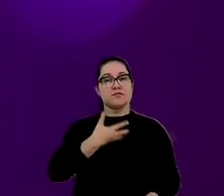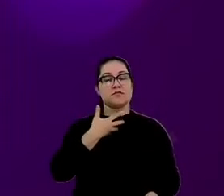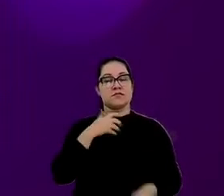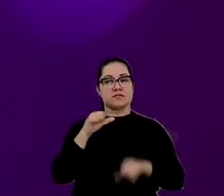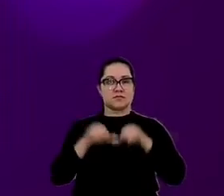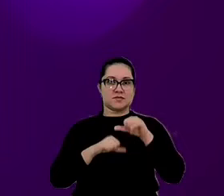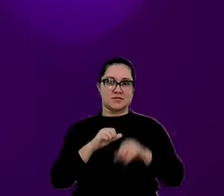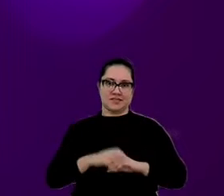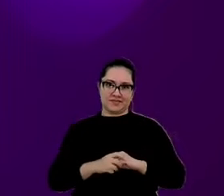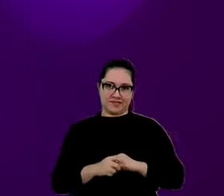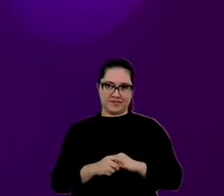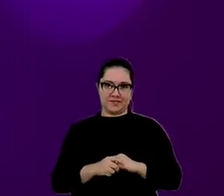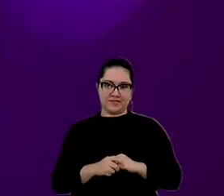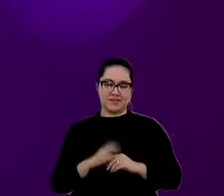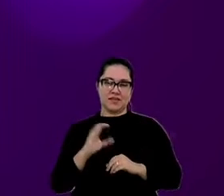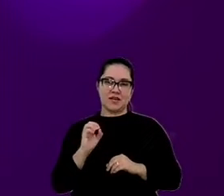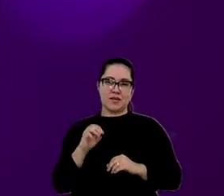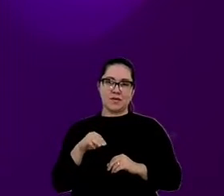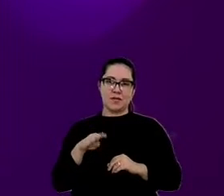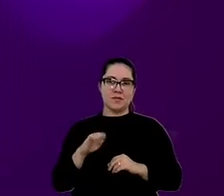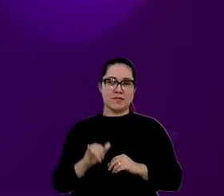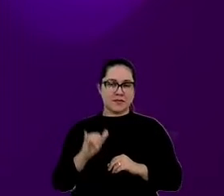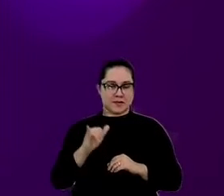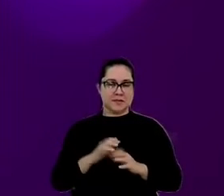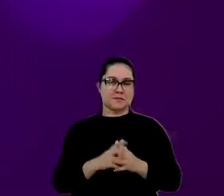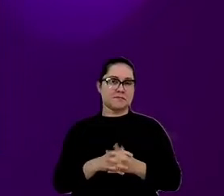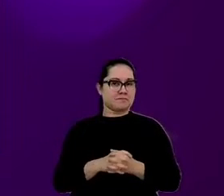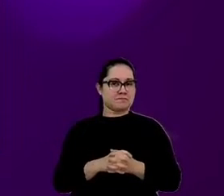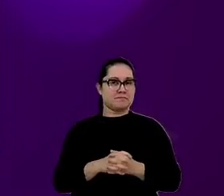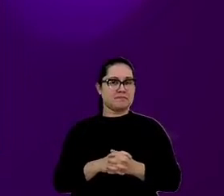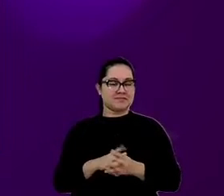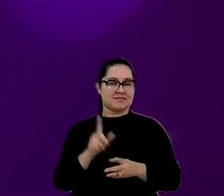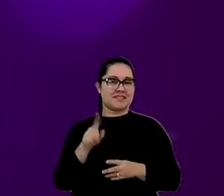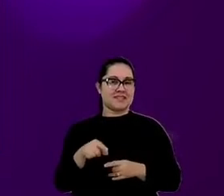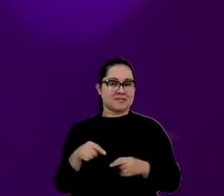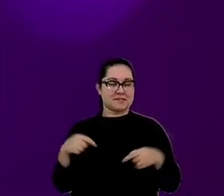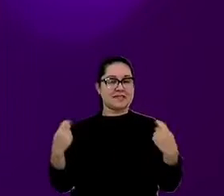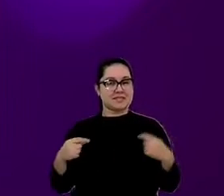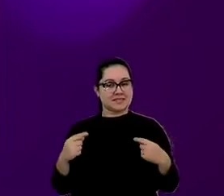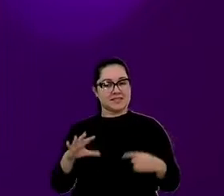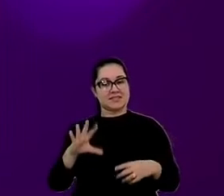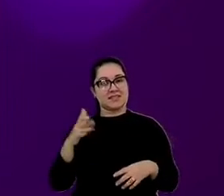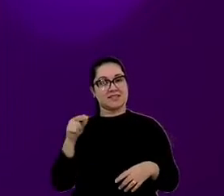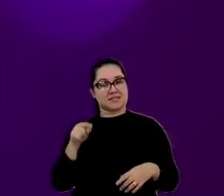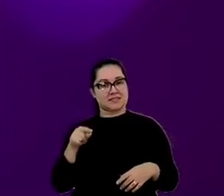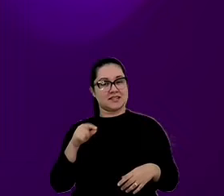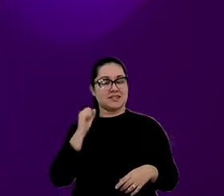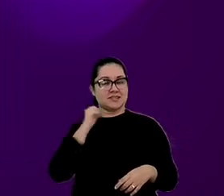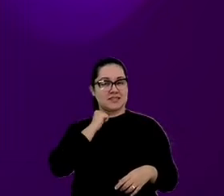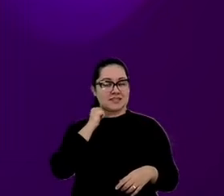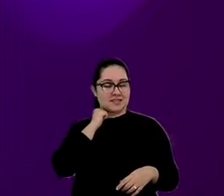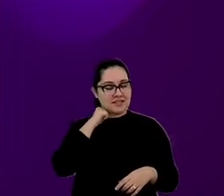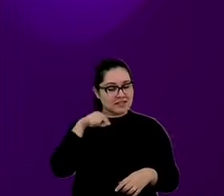É o tal do COMBI. É aqui que o estresse tem que acontecer para que as mudanças possam ser